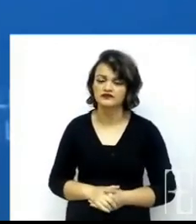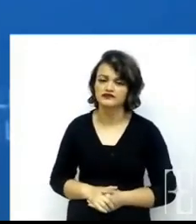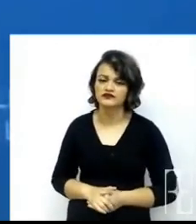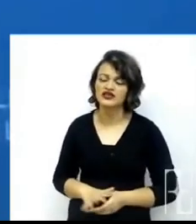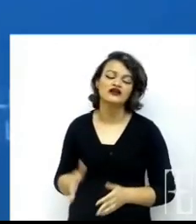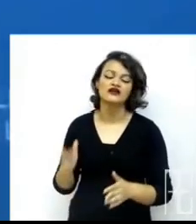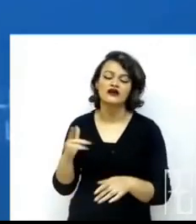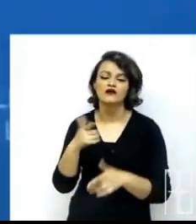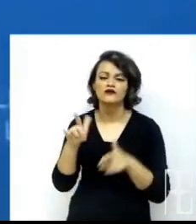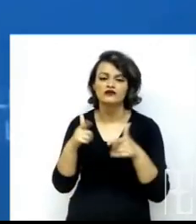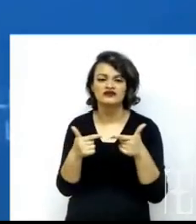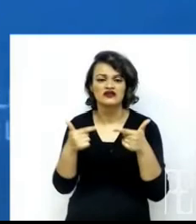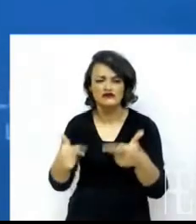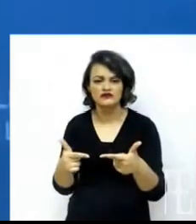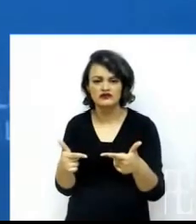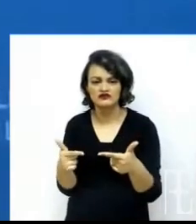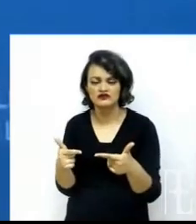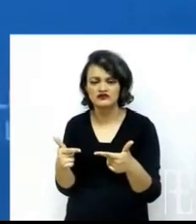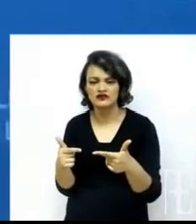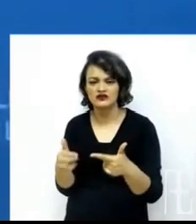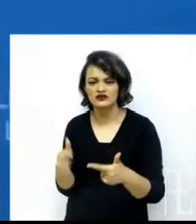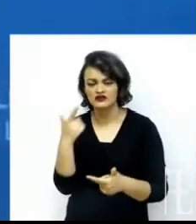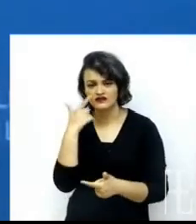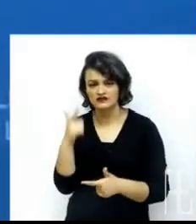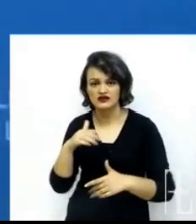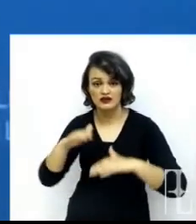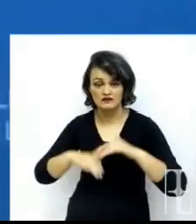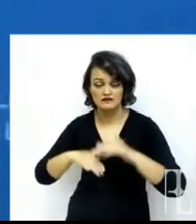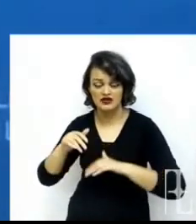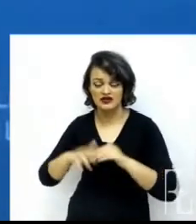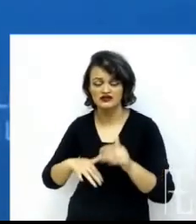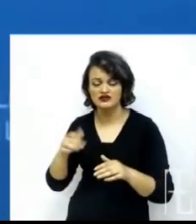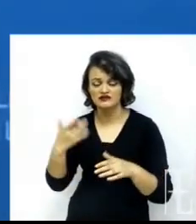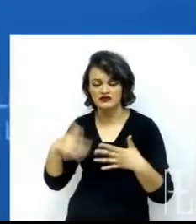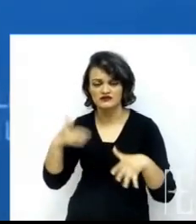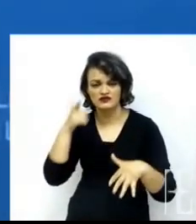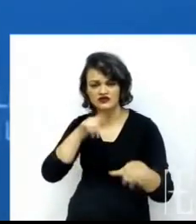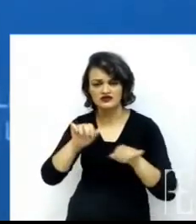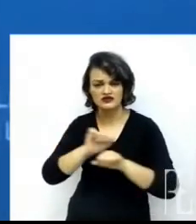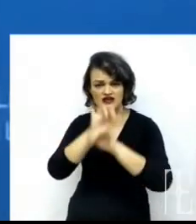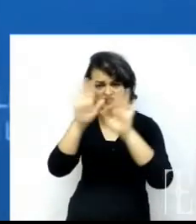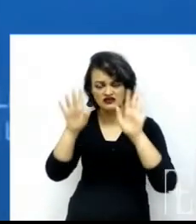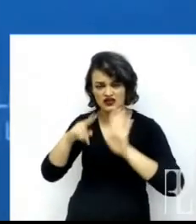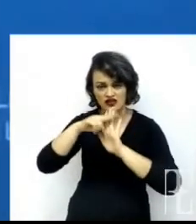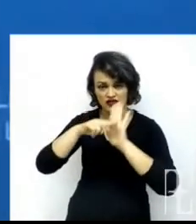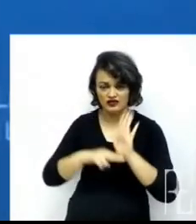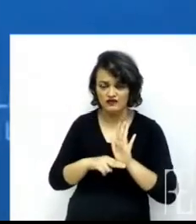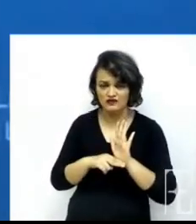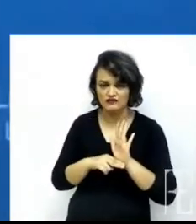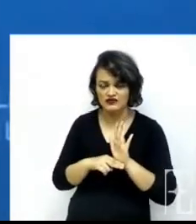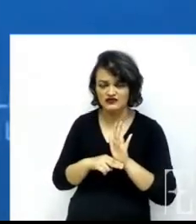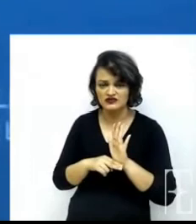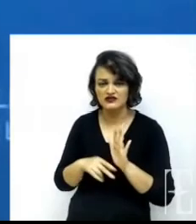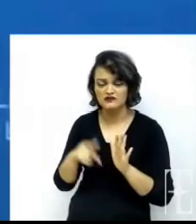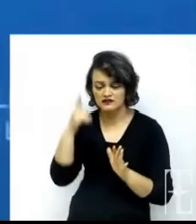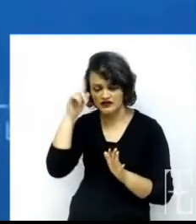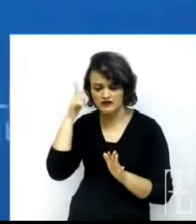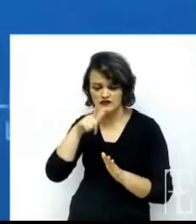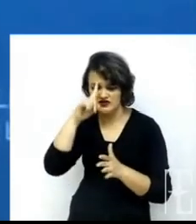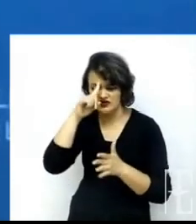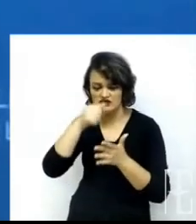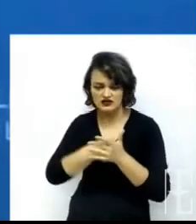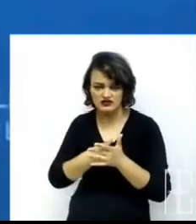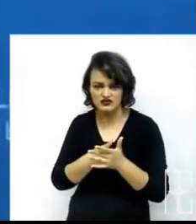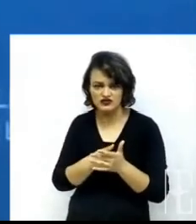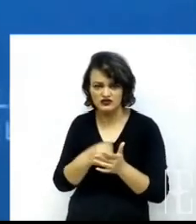ações poderiam ser executadas para esclarecer as normas para a tomada de decisões